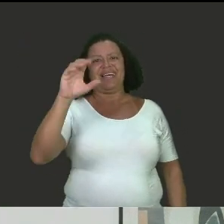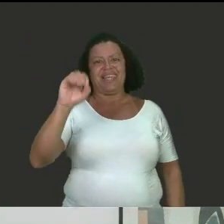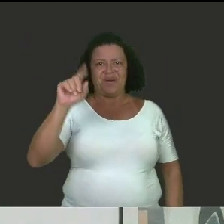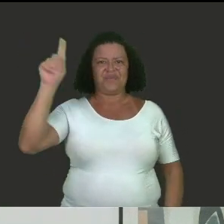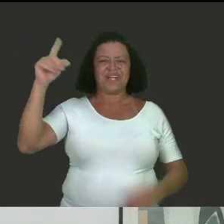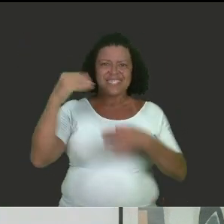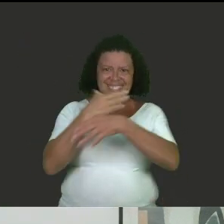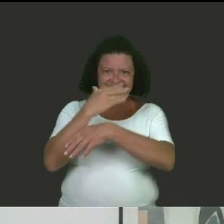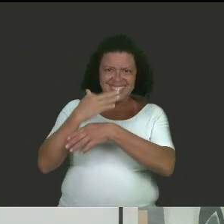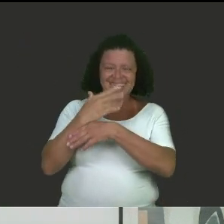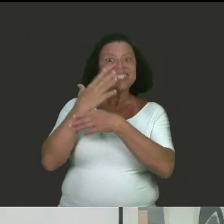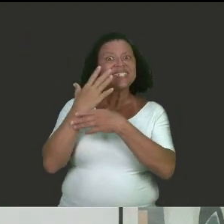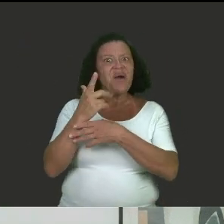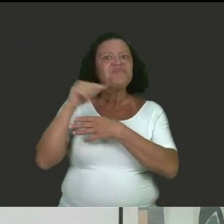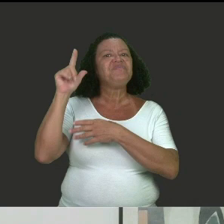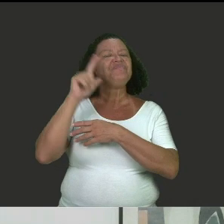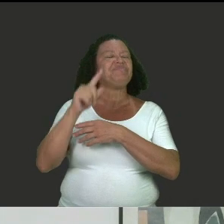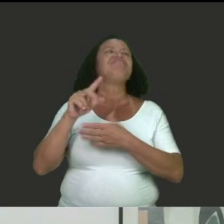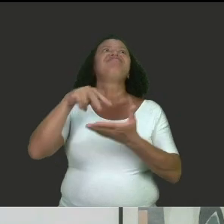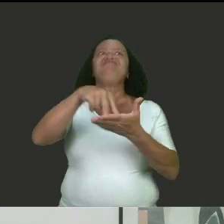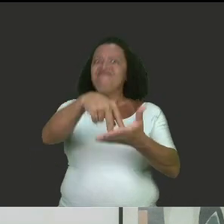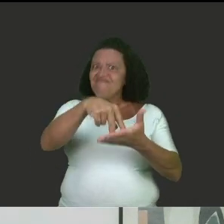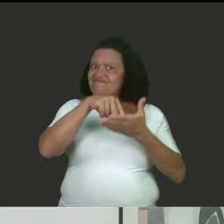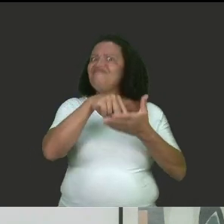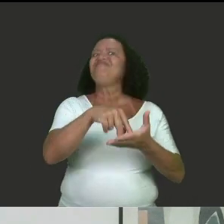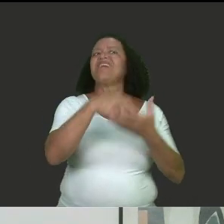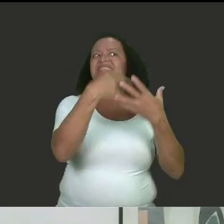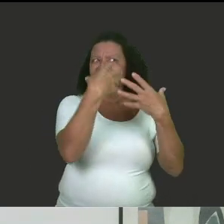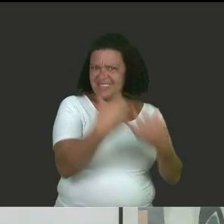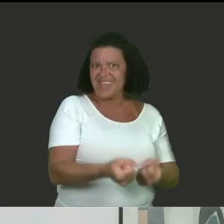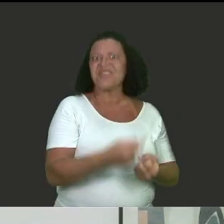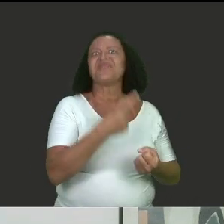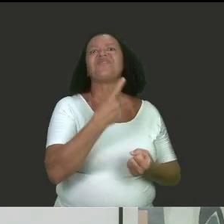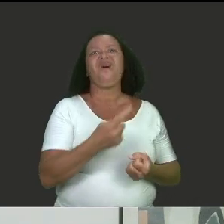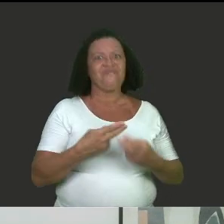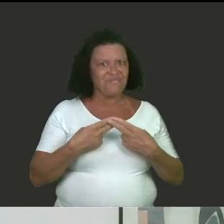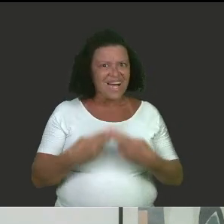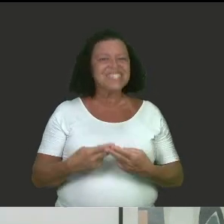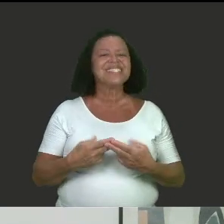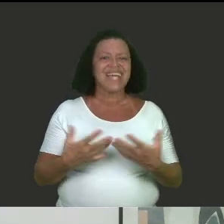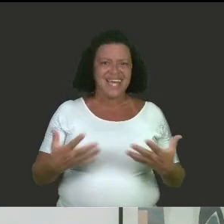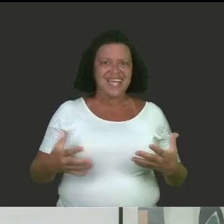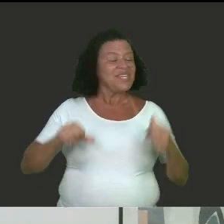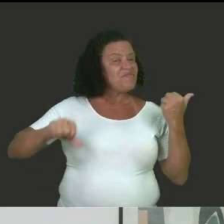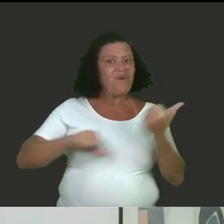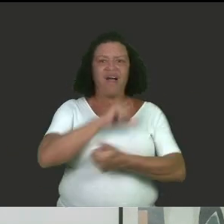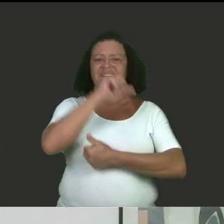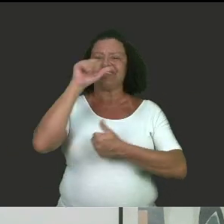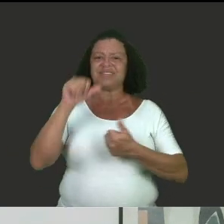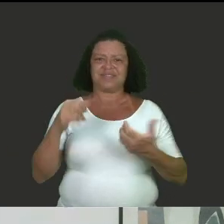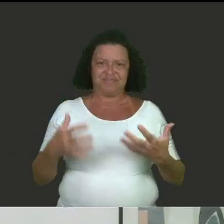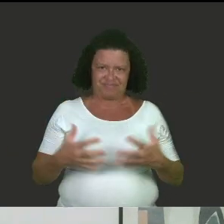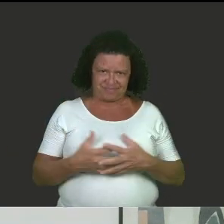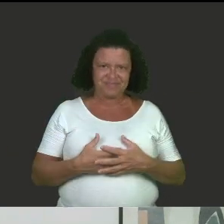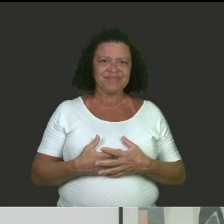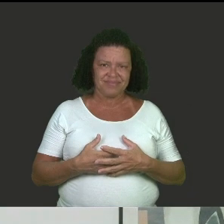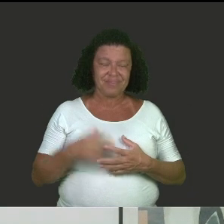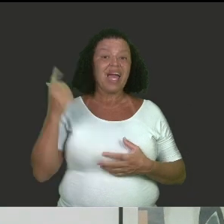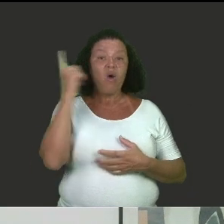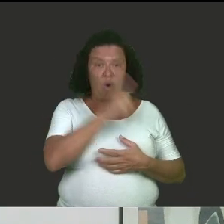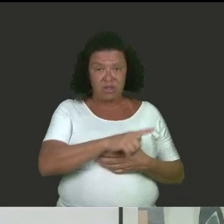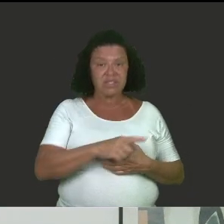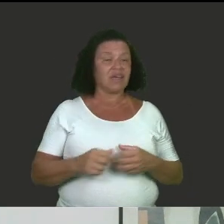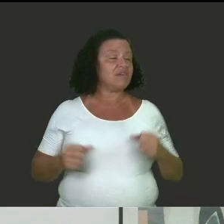de resiliência, né? Que ela nos ensina com muita propriedade. Quer dizer, ela literalmente conseguiu dar a volta por